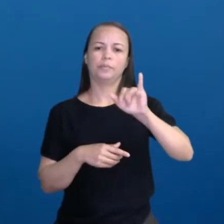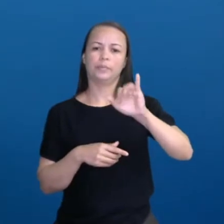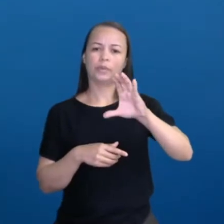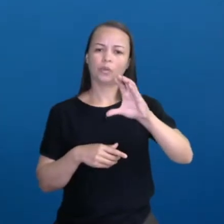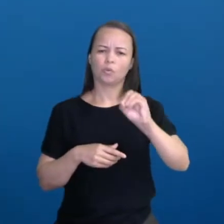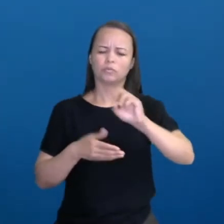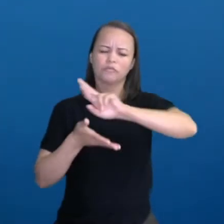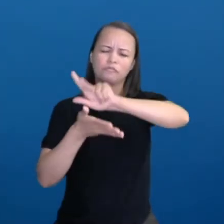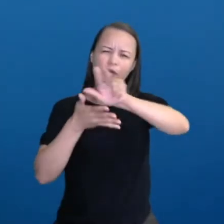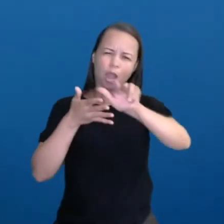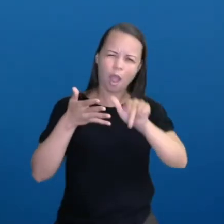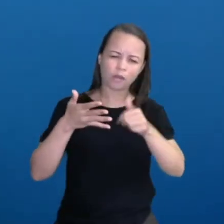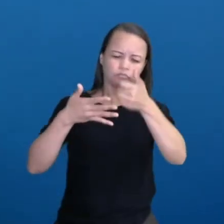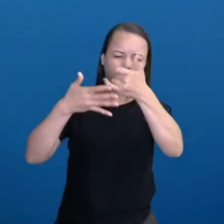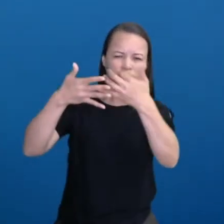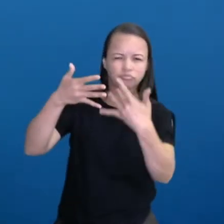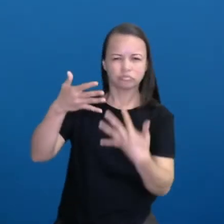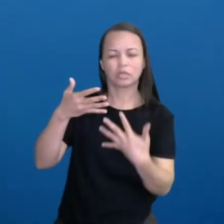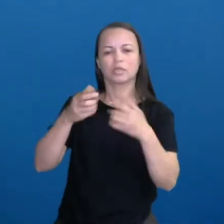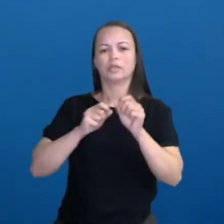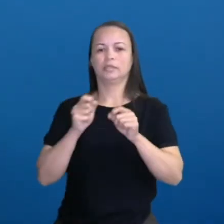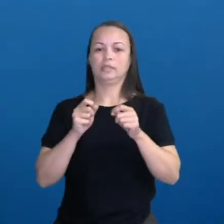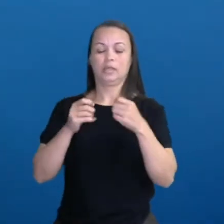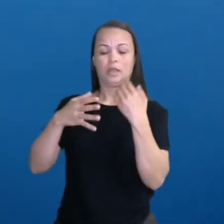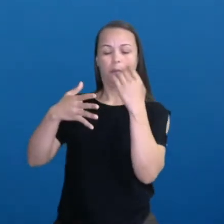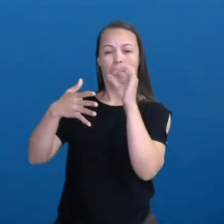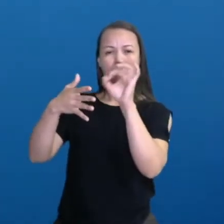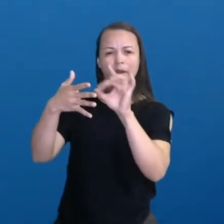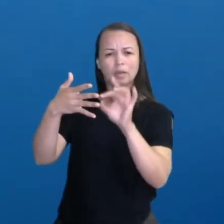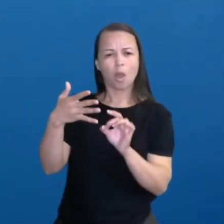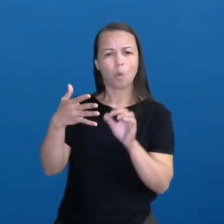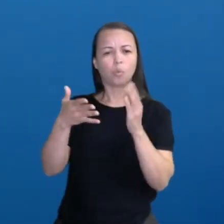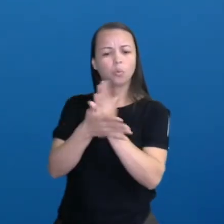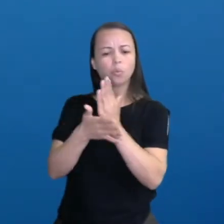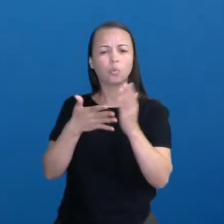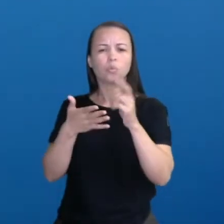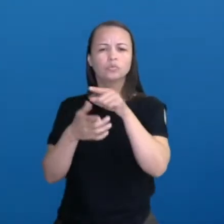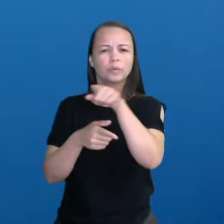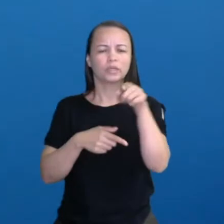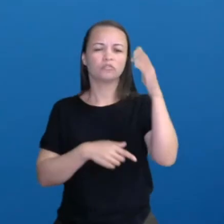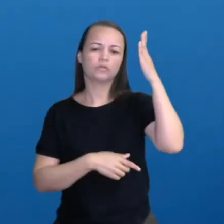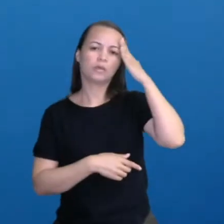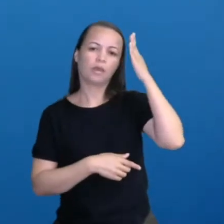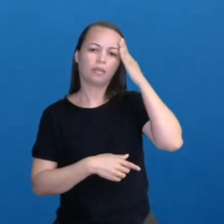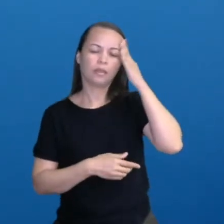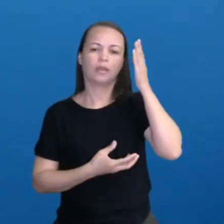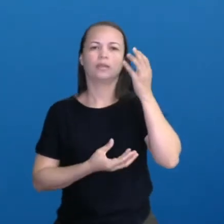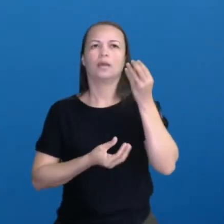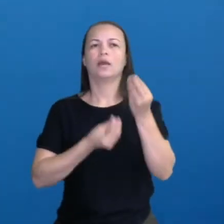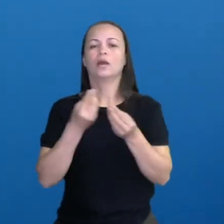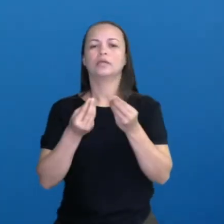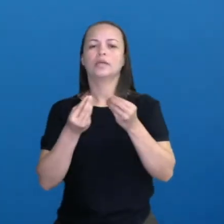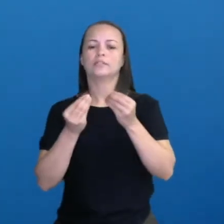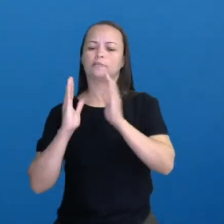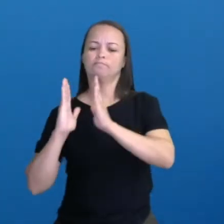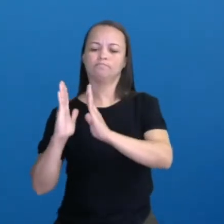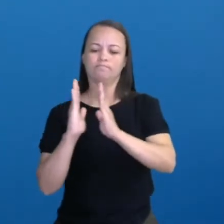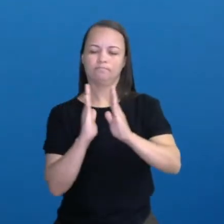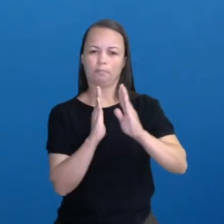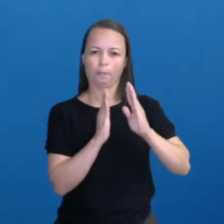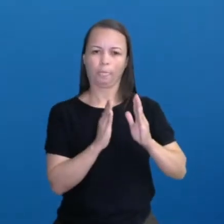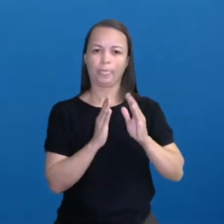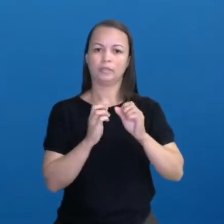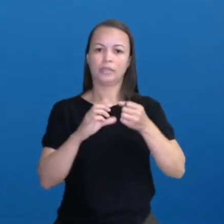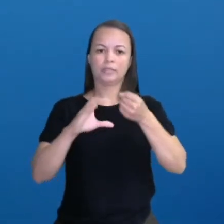todas nesse quadro, nesse recorte. Isso aqui é apenas um recorte para que a gente tenha um norte para poder compreender essa divisão e